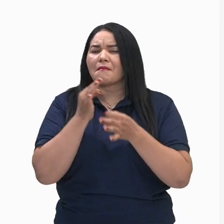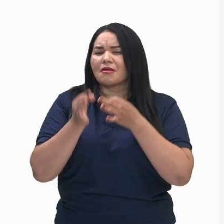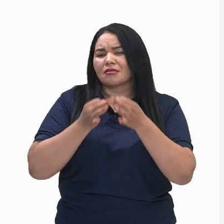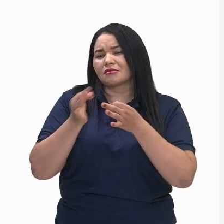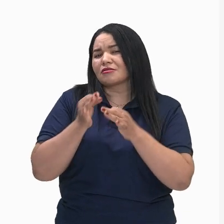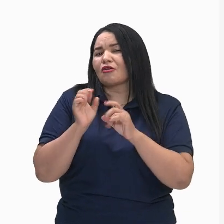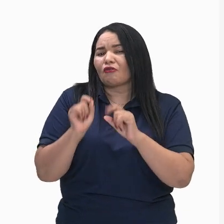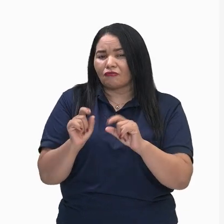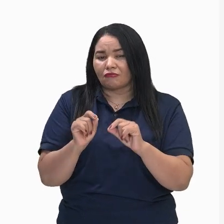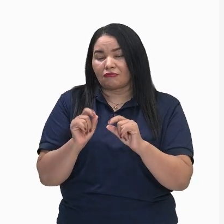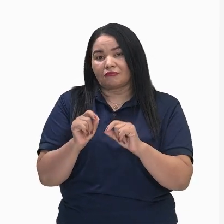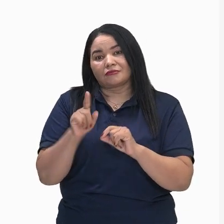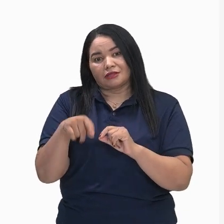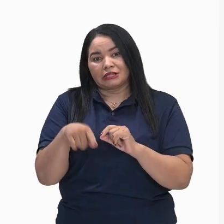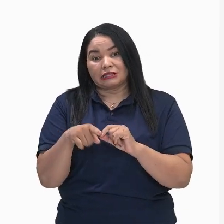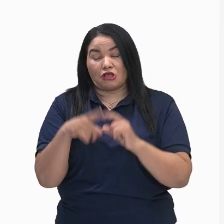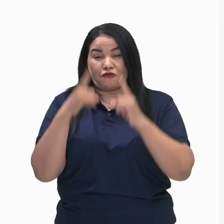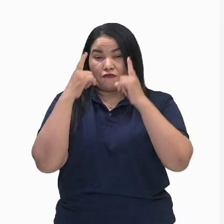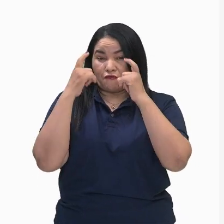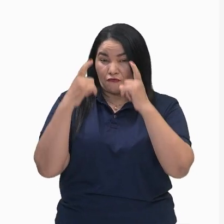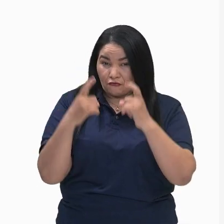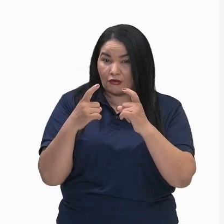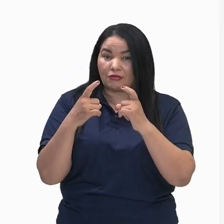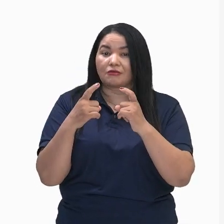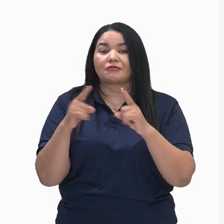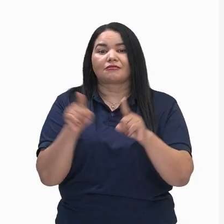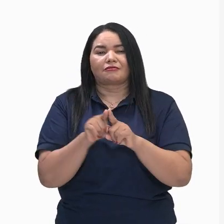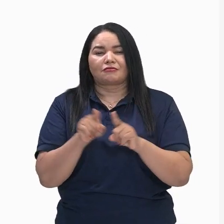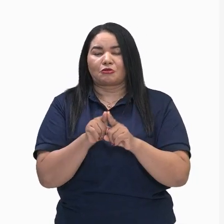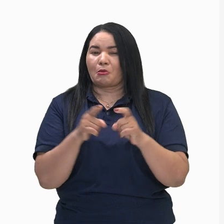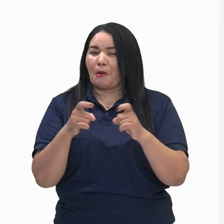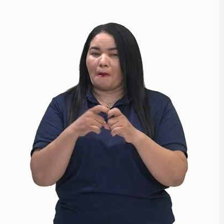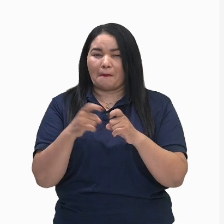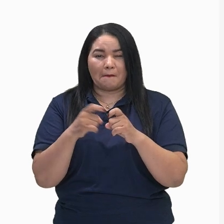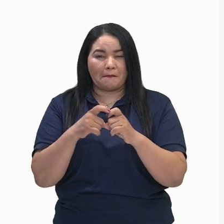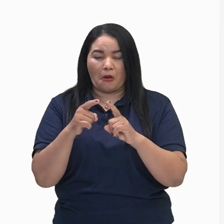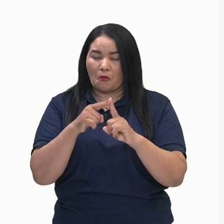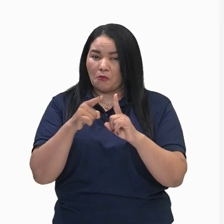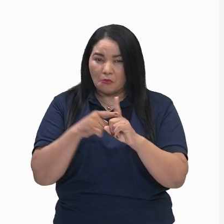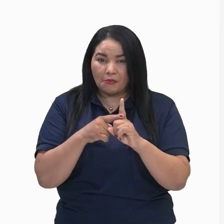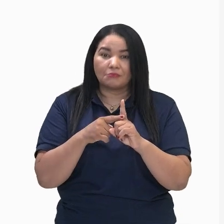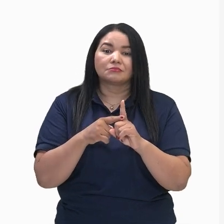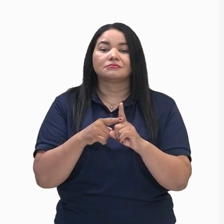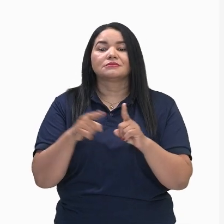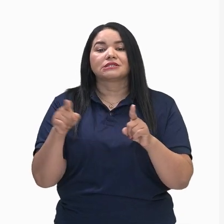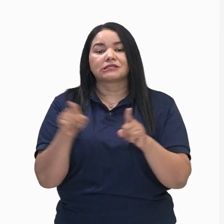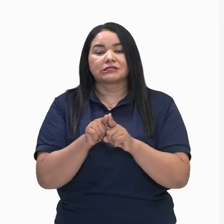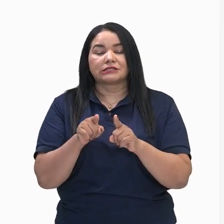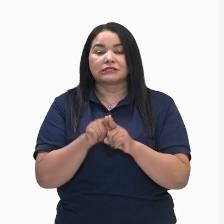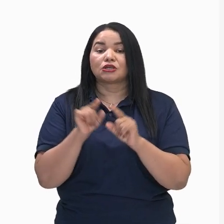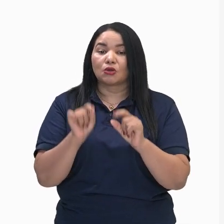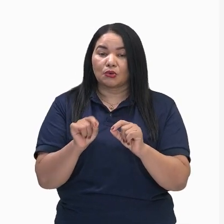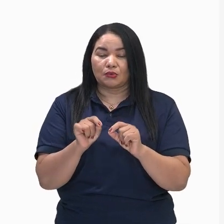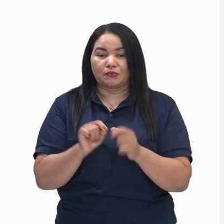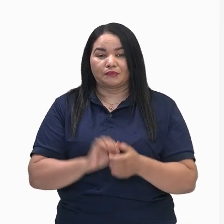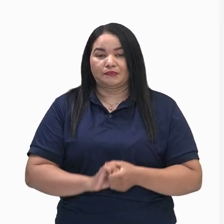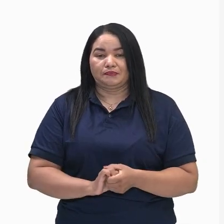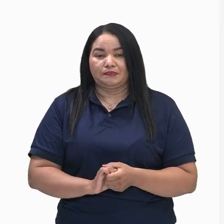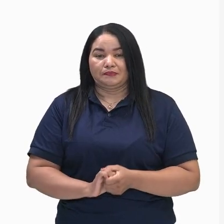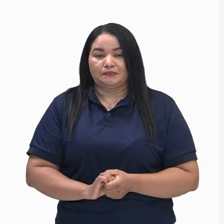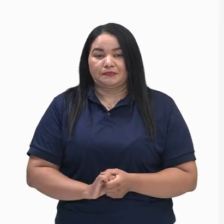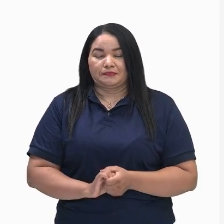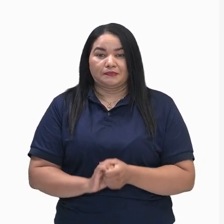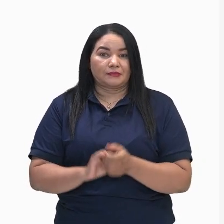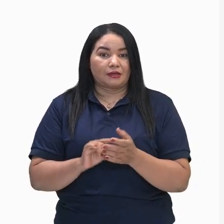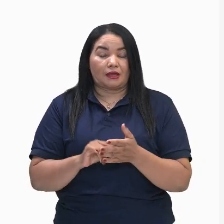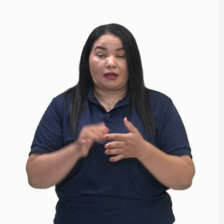trabalhado? Violência obstétrica. Né? E também já entra aí o seu